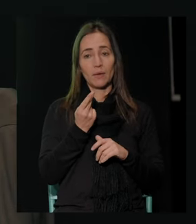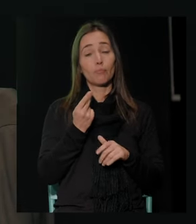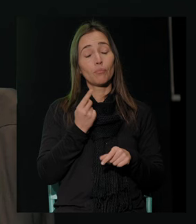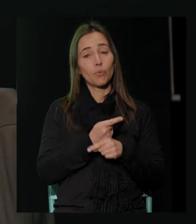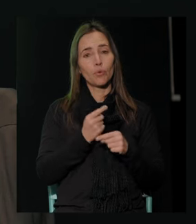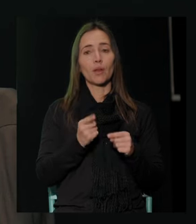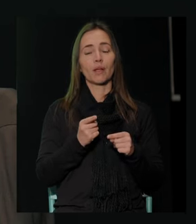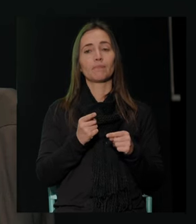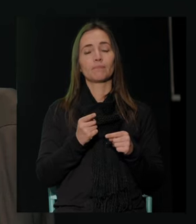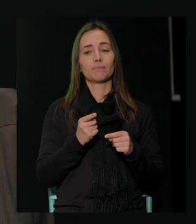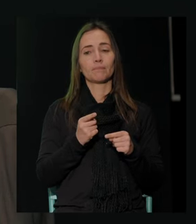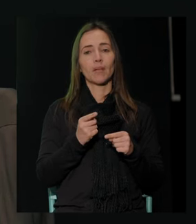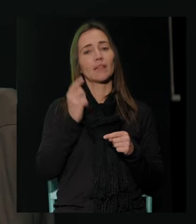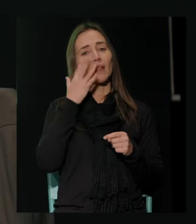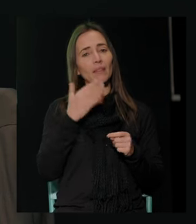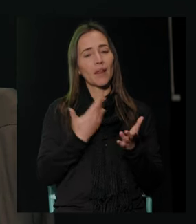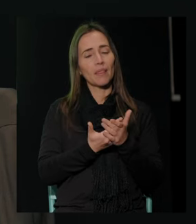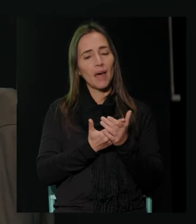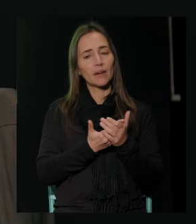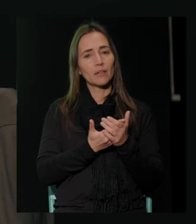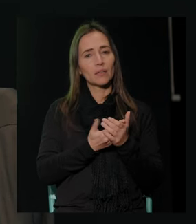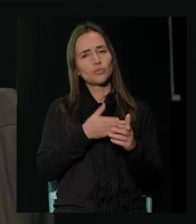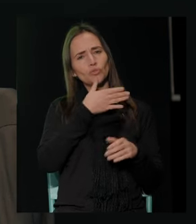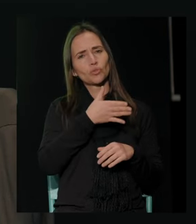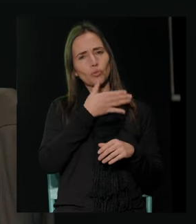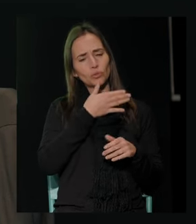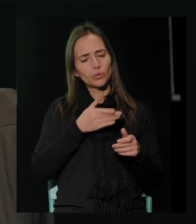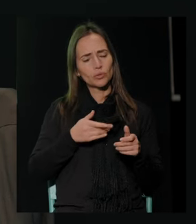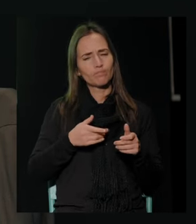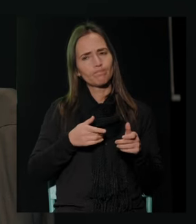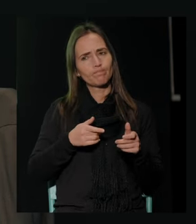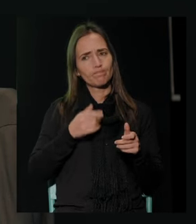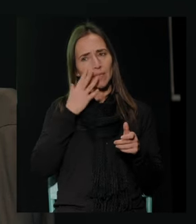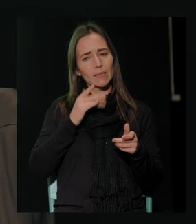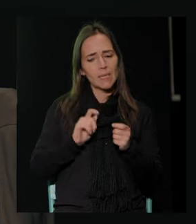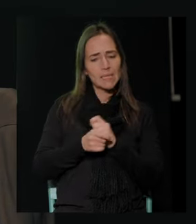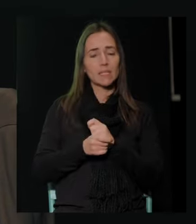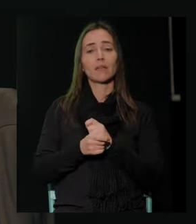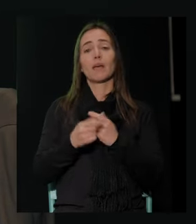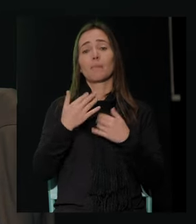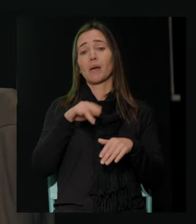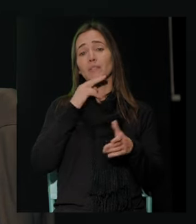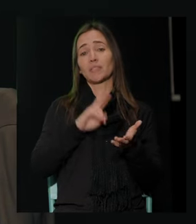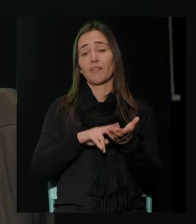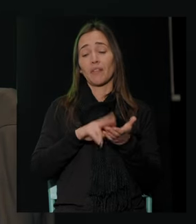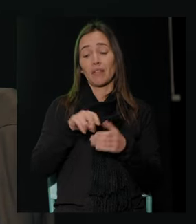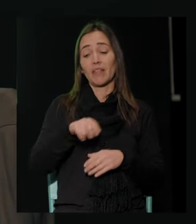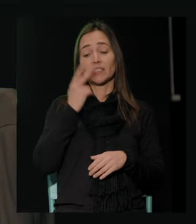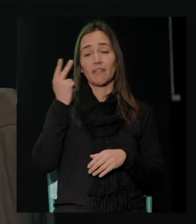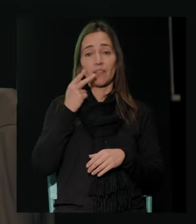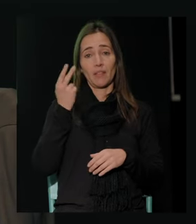precisamente para tentar contrariar um bocadinho esse discurso. Agora, na verdade, os Venturas desta vida